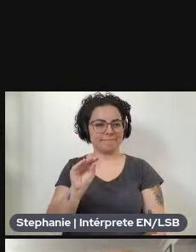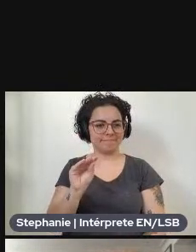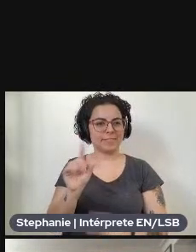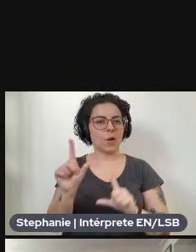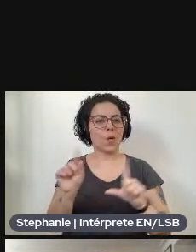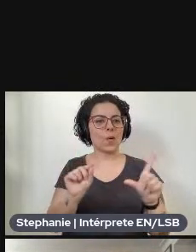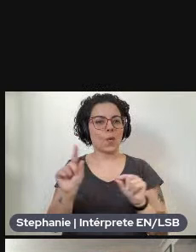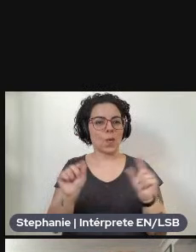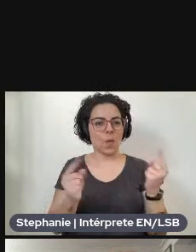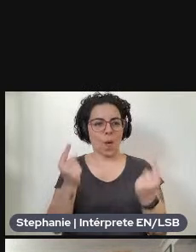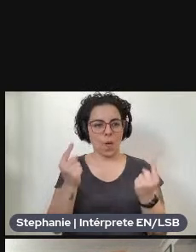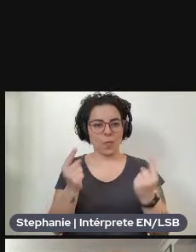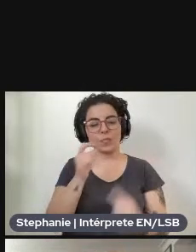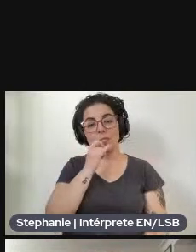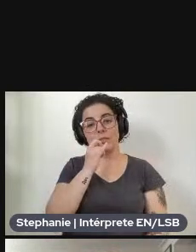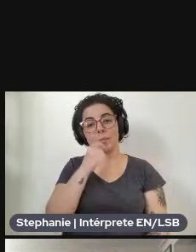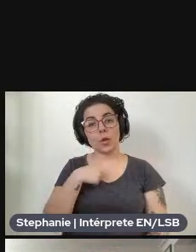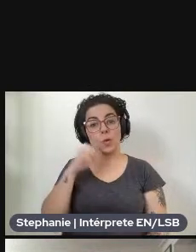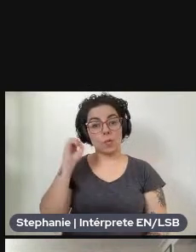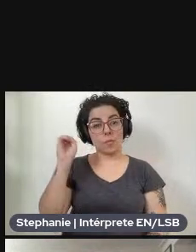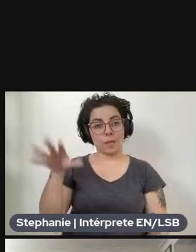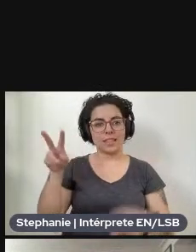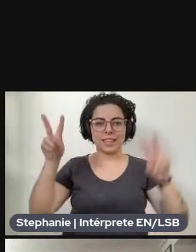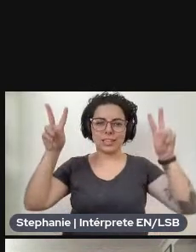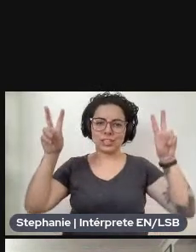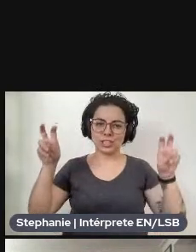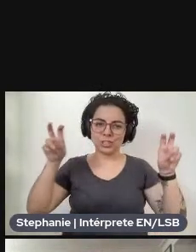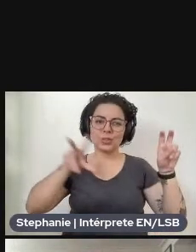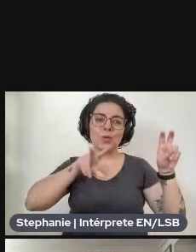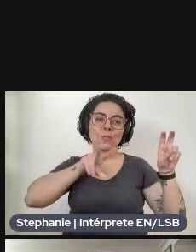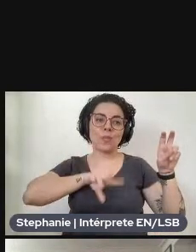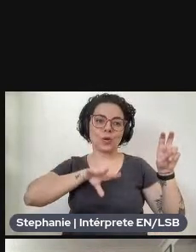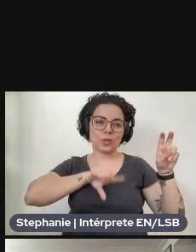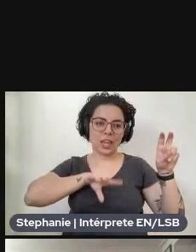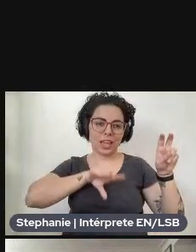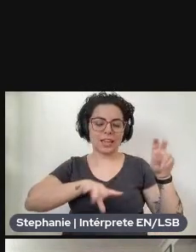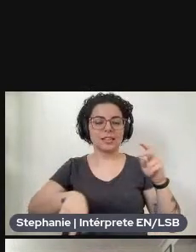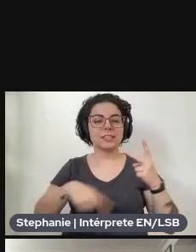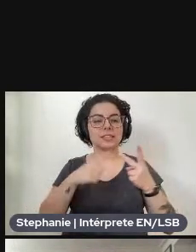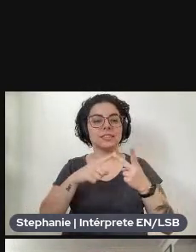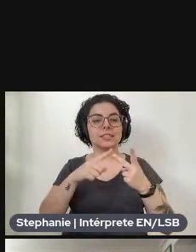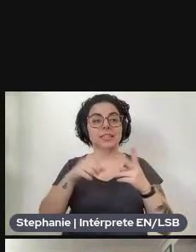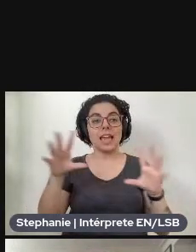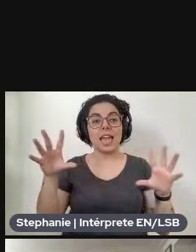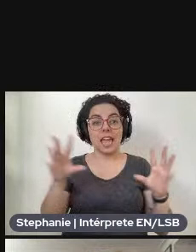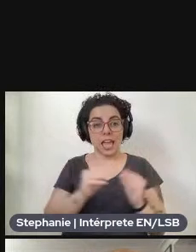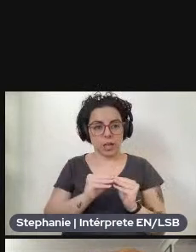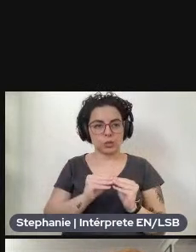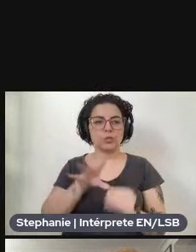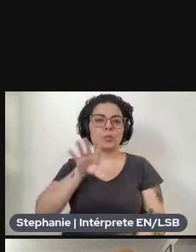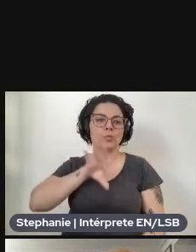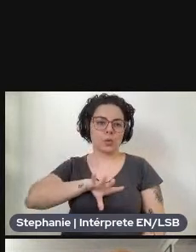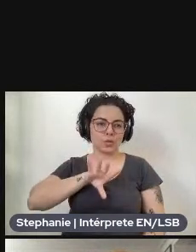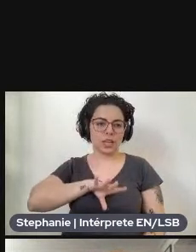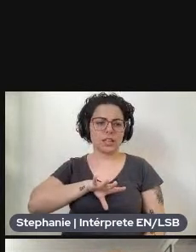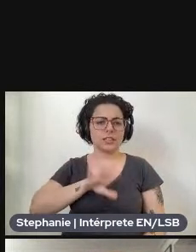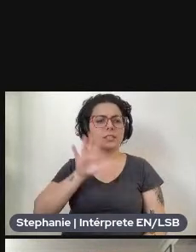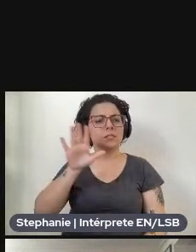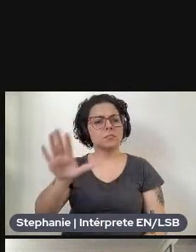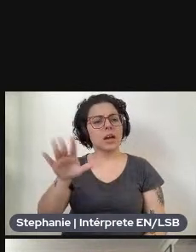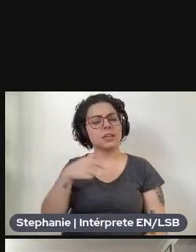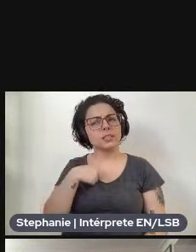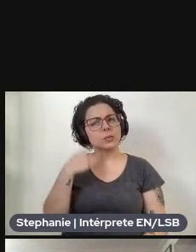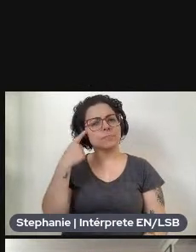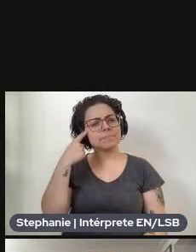mandei um título em português, mandei um resumo, um abstract em português, mas depois coloquei a dúvida